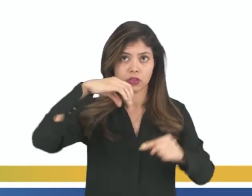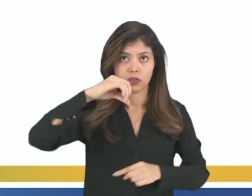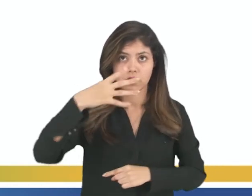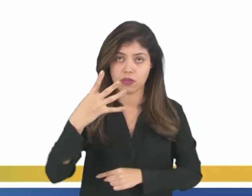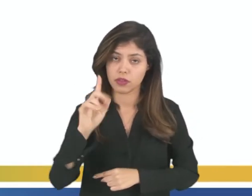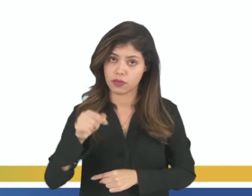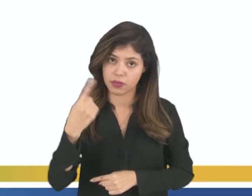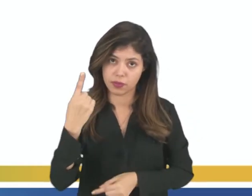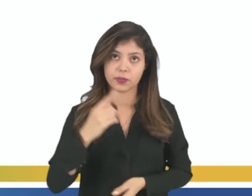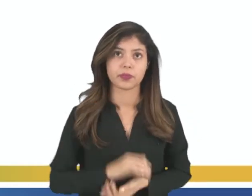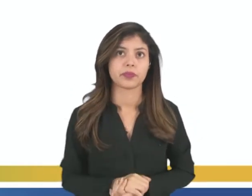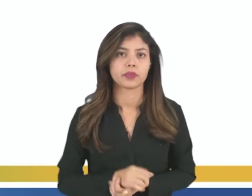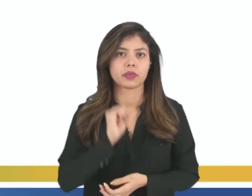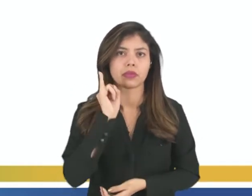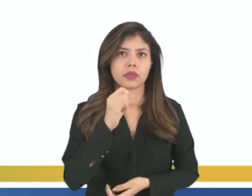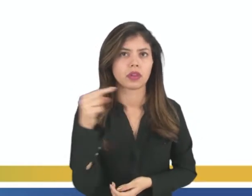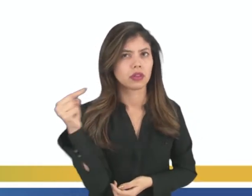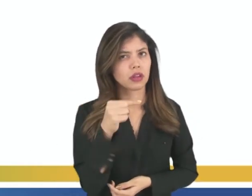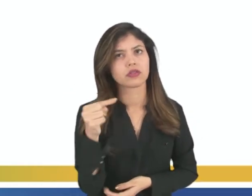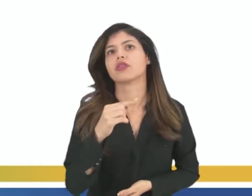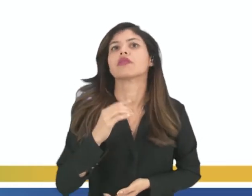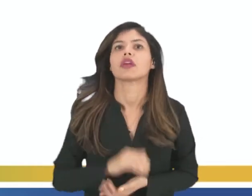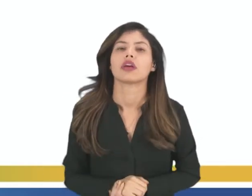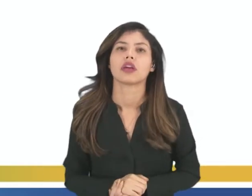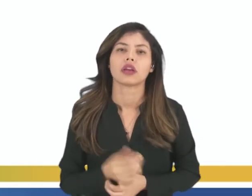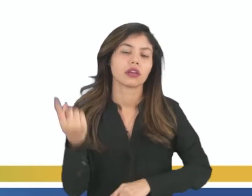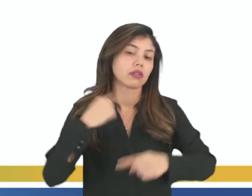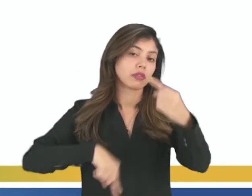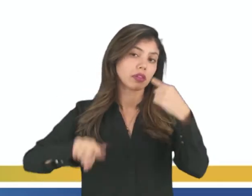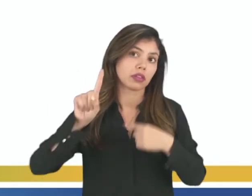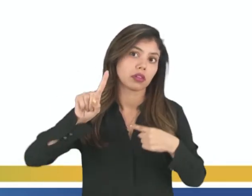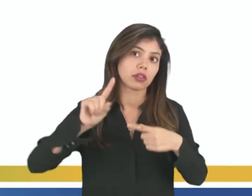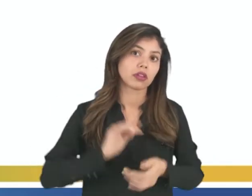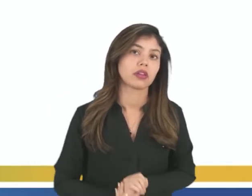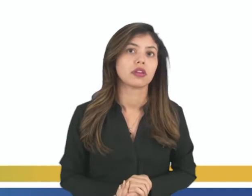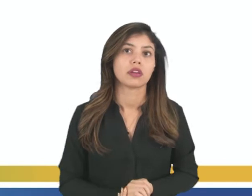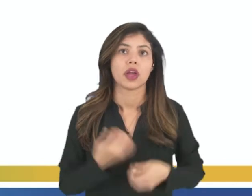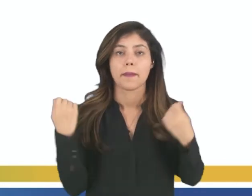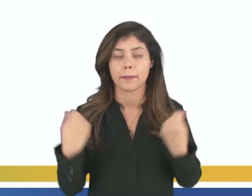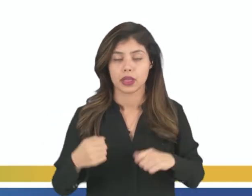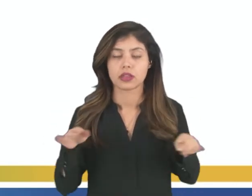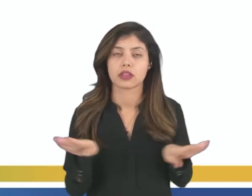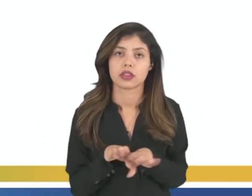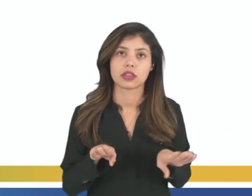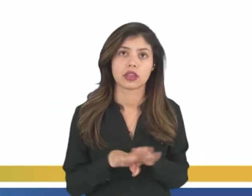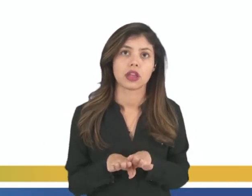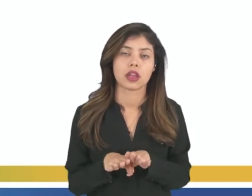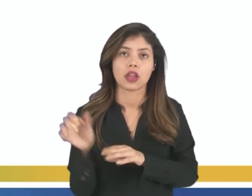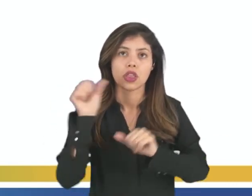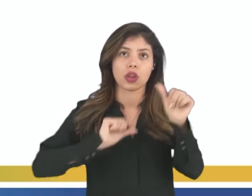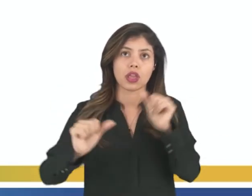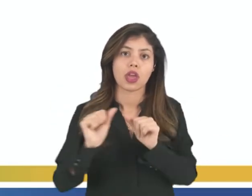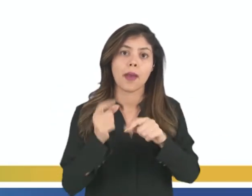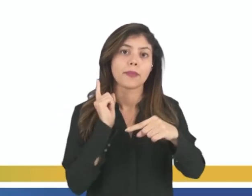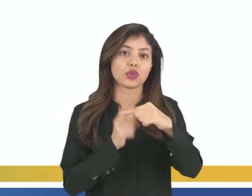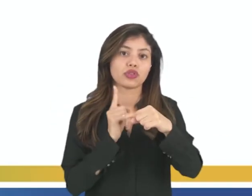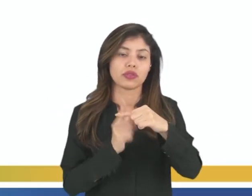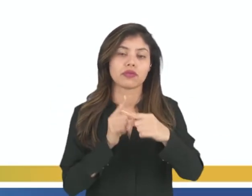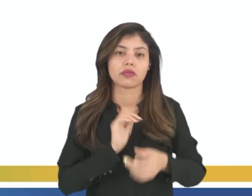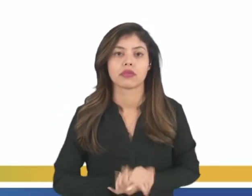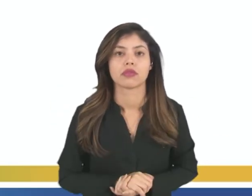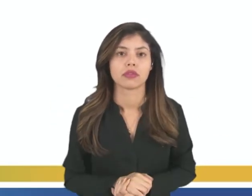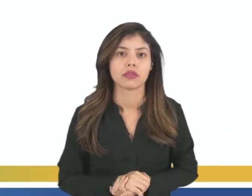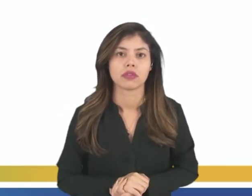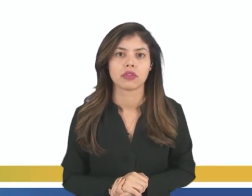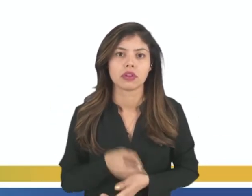do delta. Então, se o ΔH era negativo e nós invertemos a equação, obrigatoriamente nós temos que tornar esse ΔH